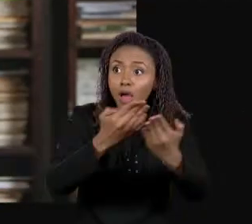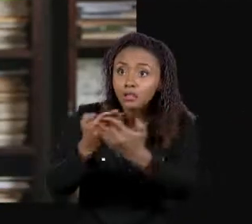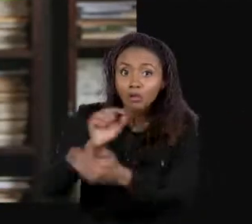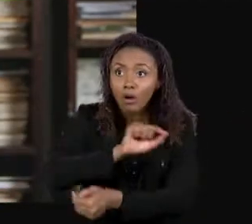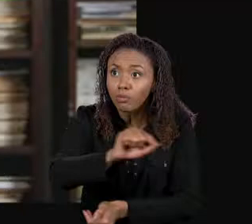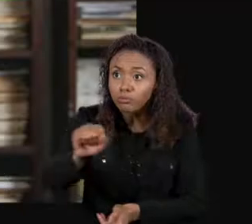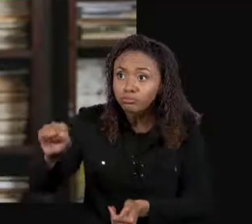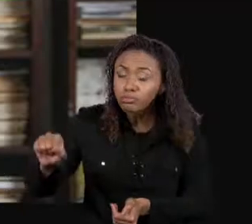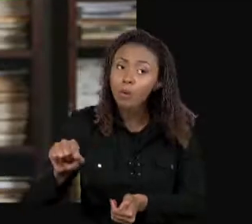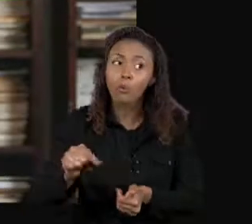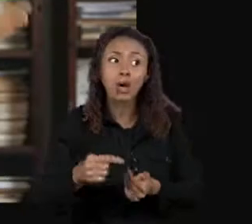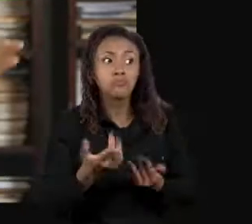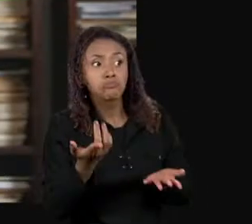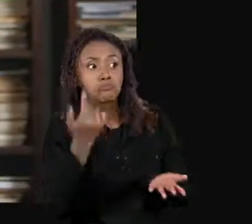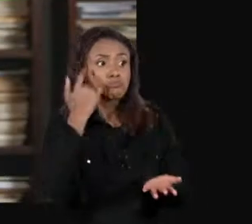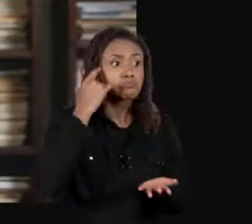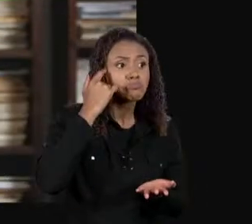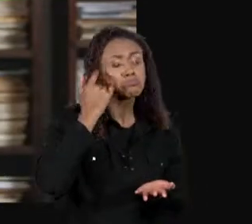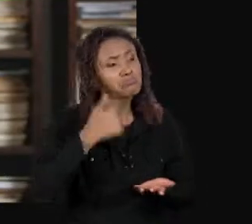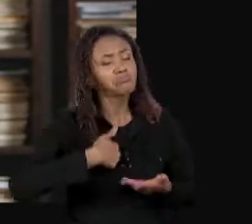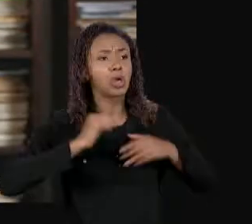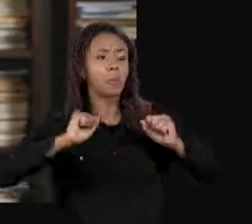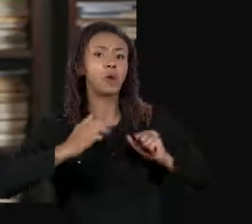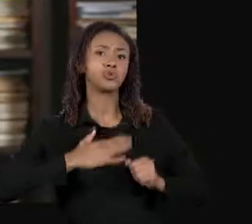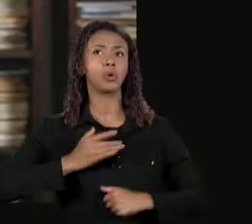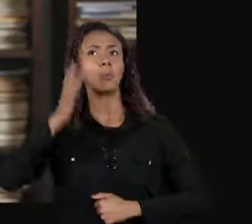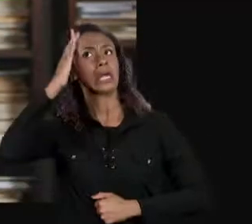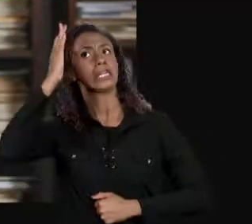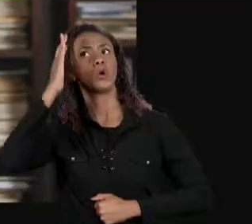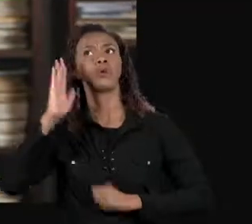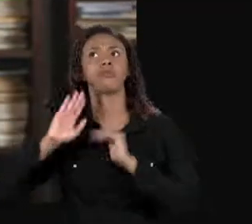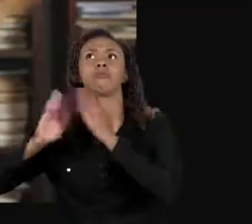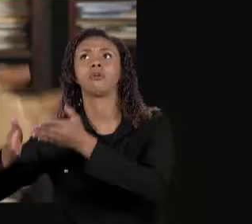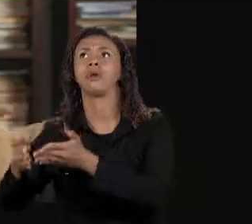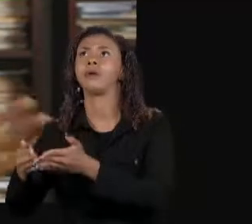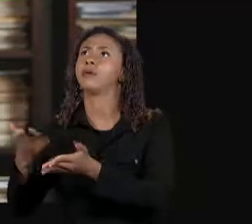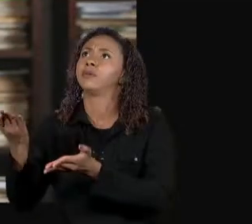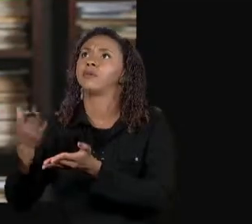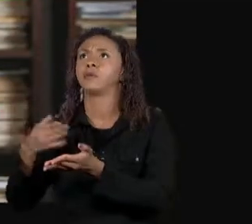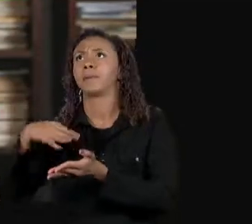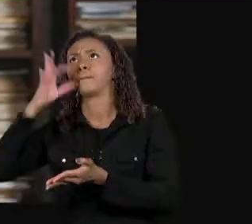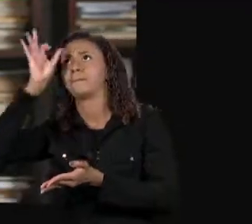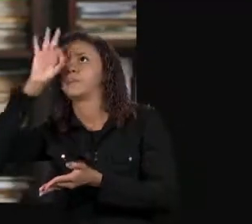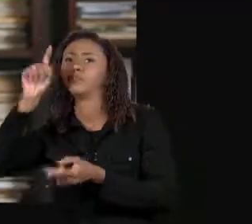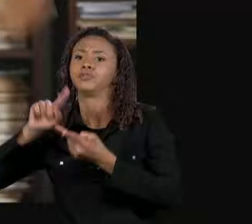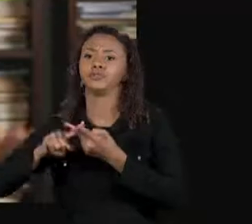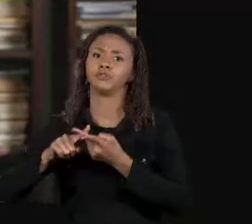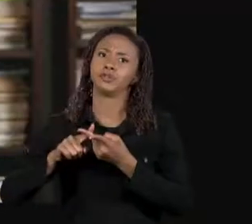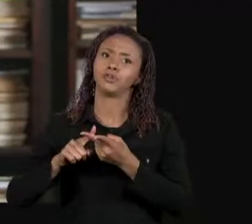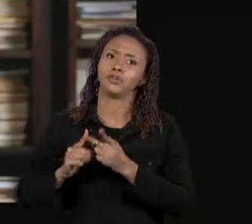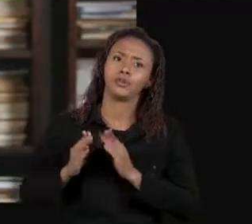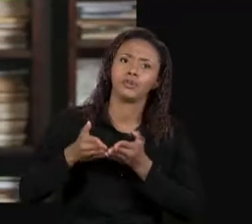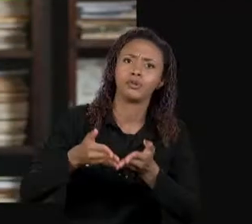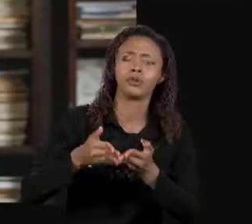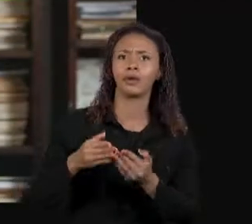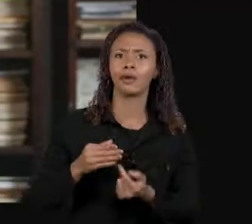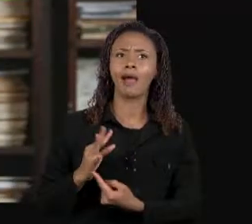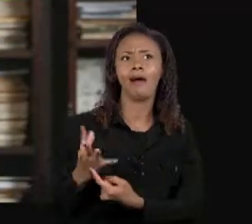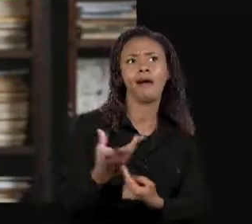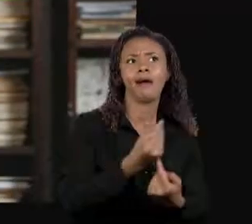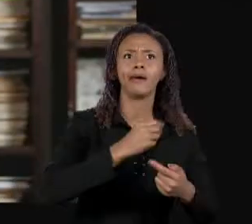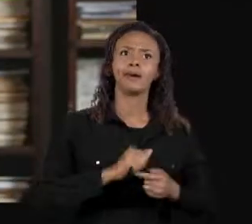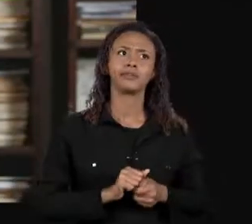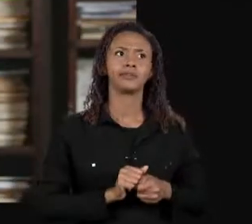independentemente, né? Eu posso ser piagetiano, eu posso trabalhar com o eixo das artes, eu posso ser vigotskiana, eu